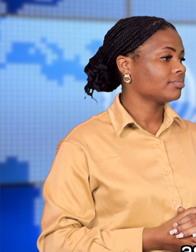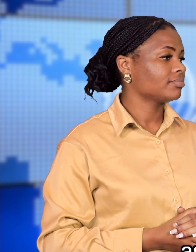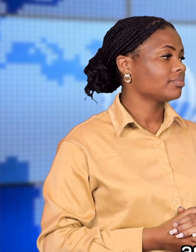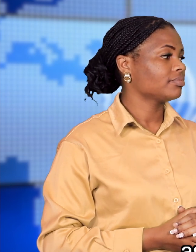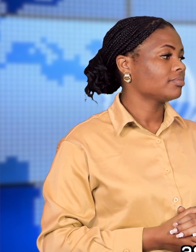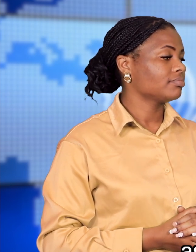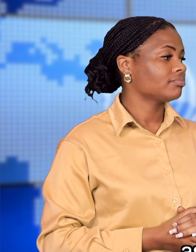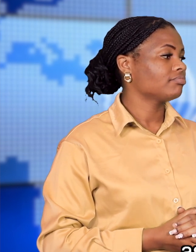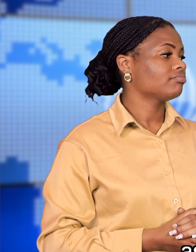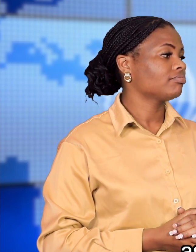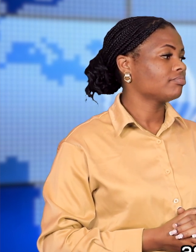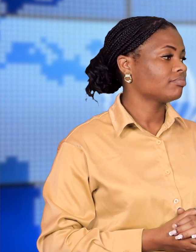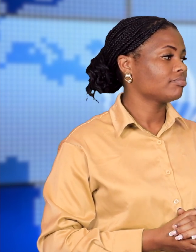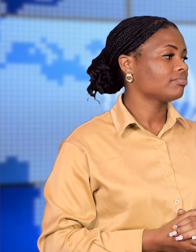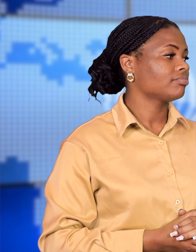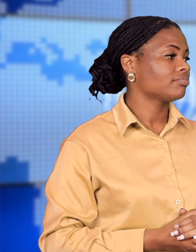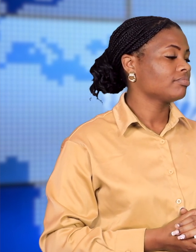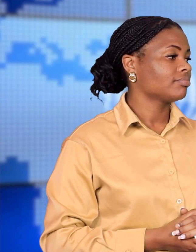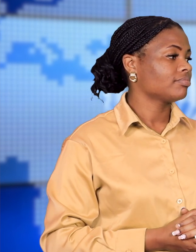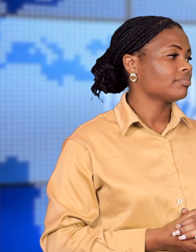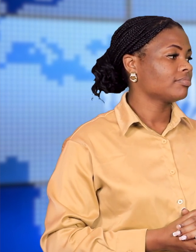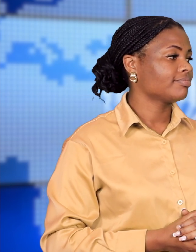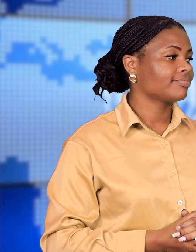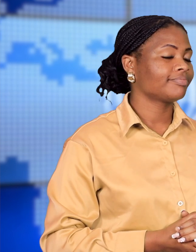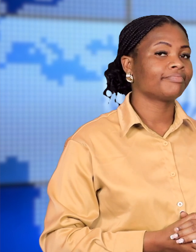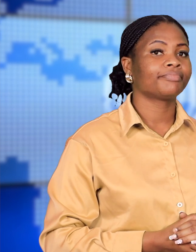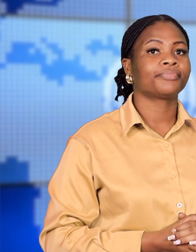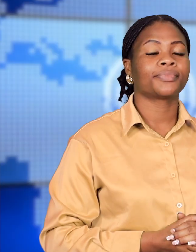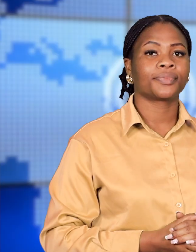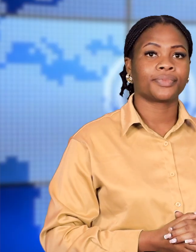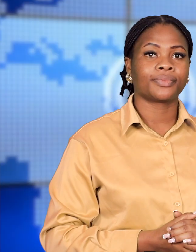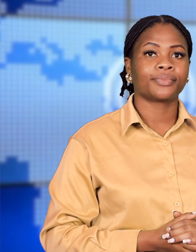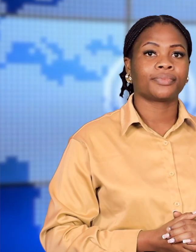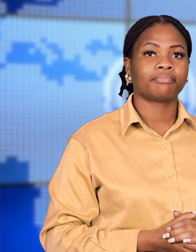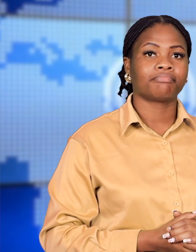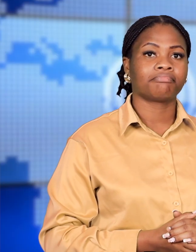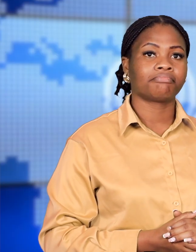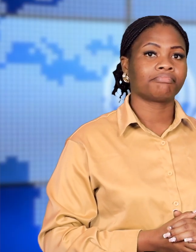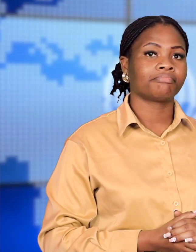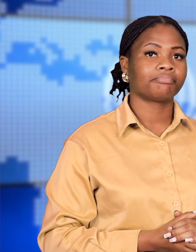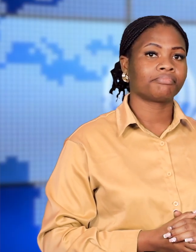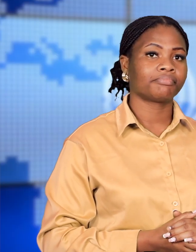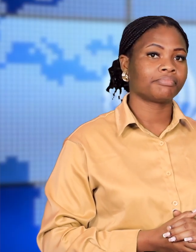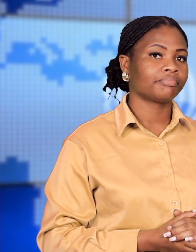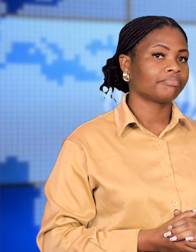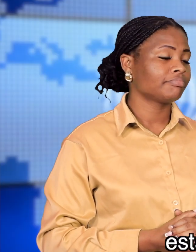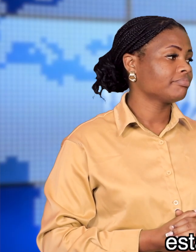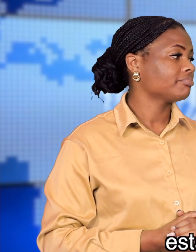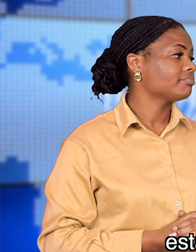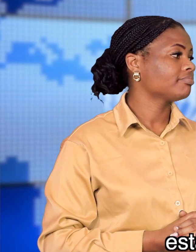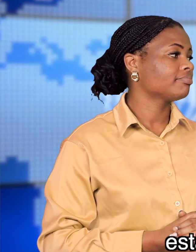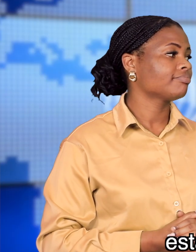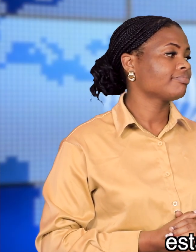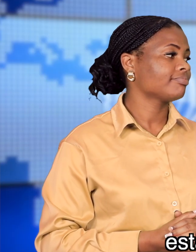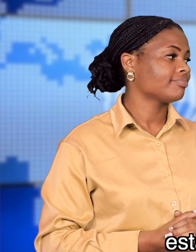prematuras, quando meninos e meninas vivem como casadas antes do tempo certo. Para apresentar o programa,